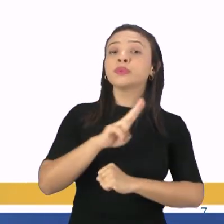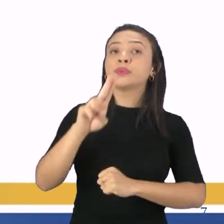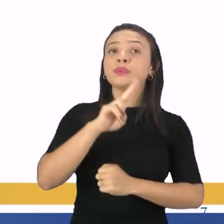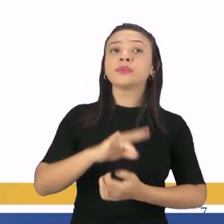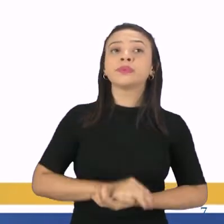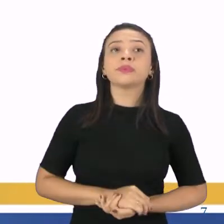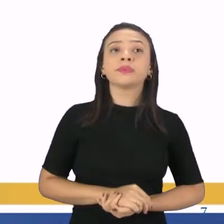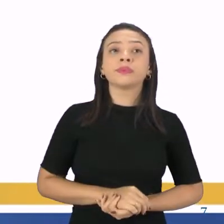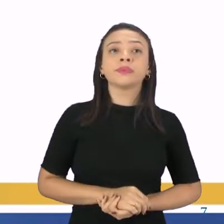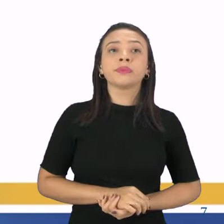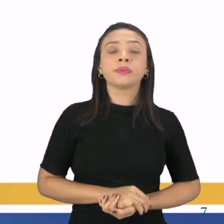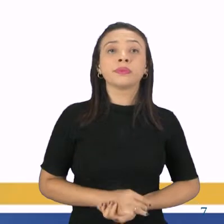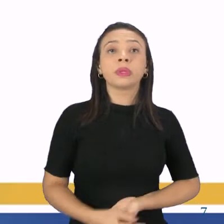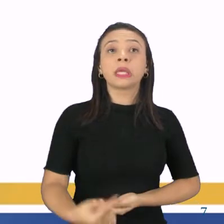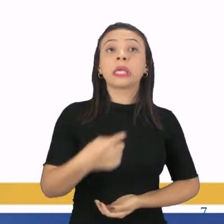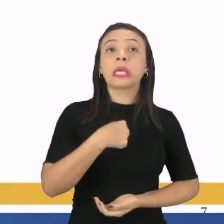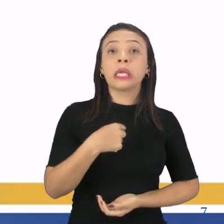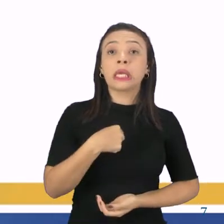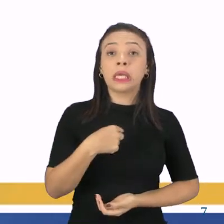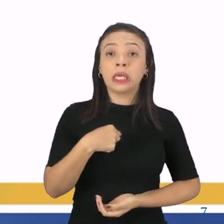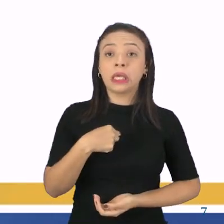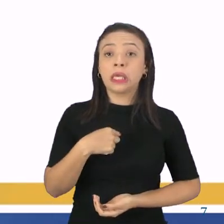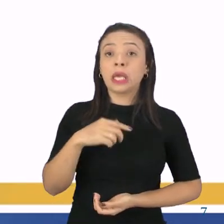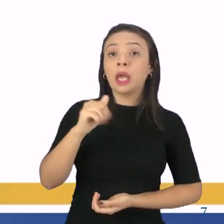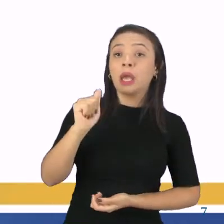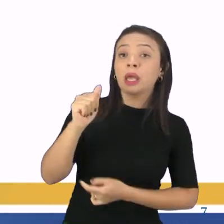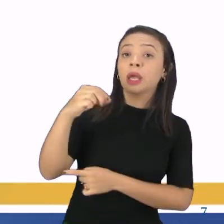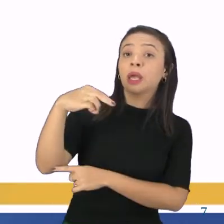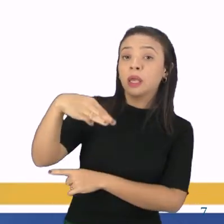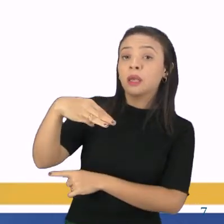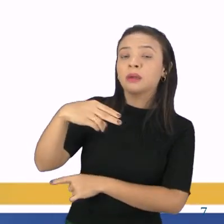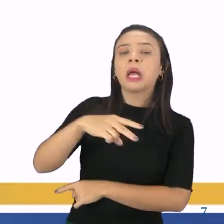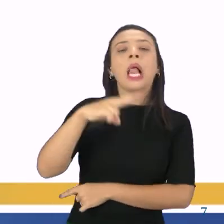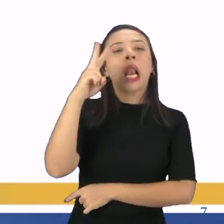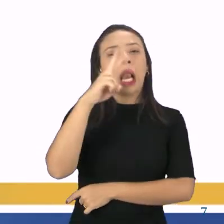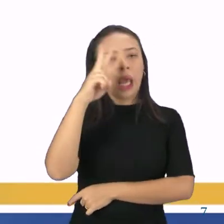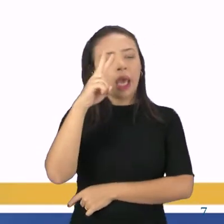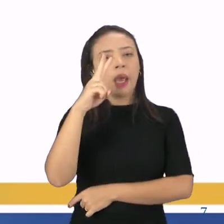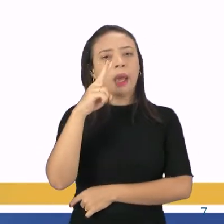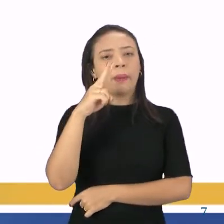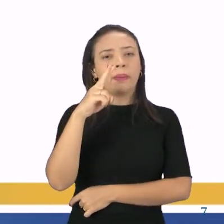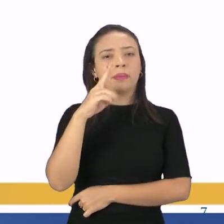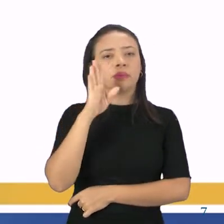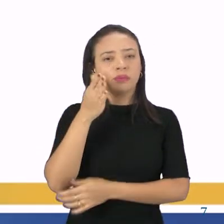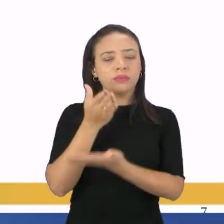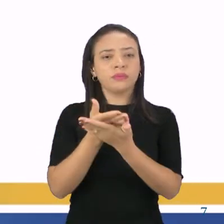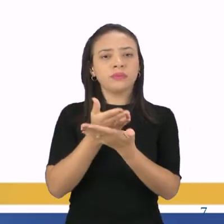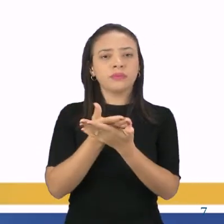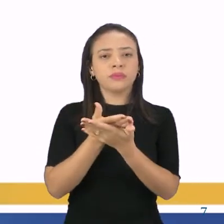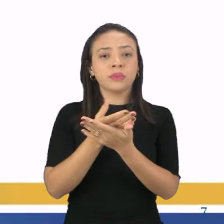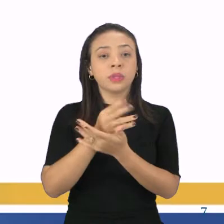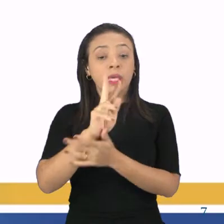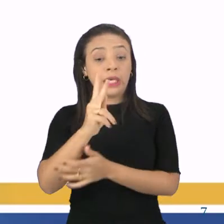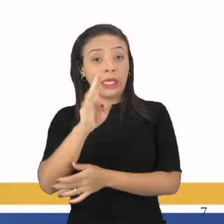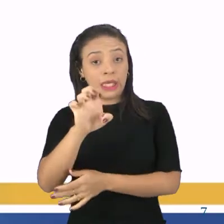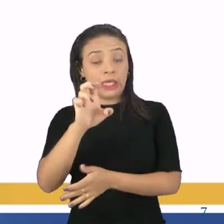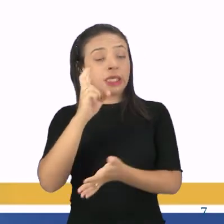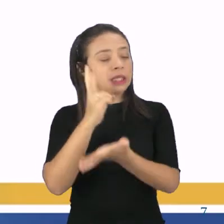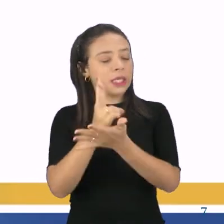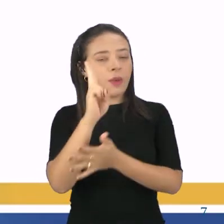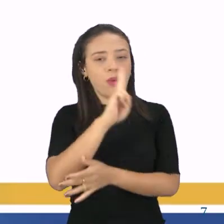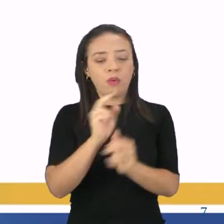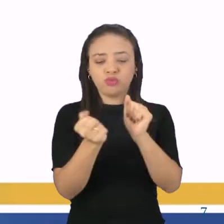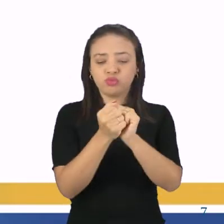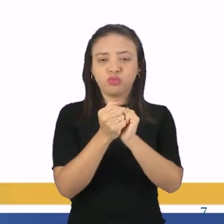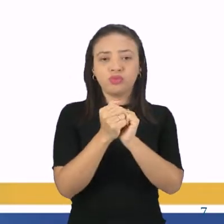resposta? He is a good boy, como a gente viu agorinha, né? Por quê? Porque para he, a gente usa sempre o